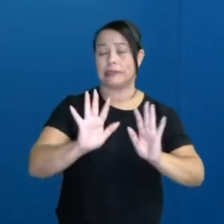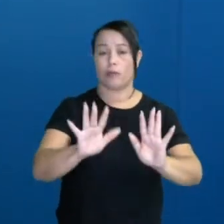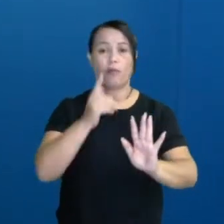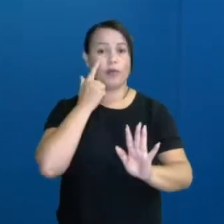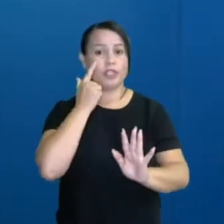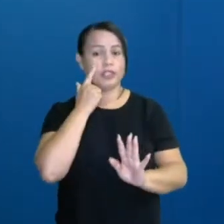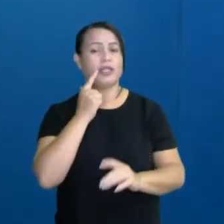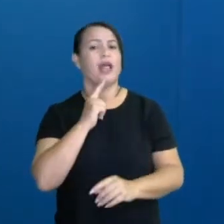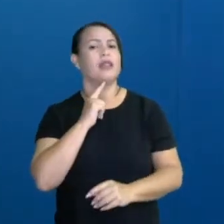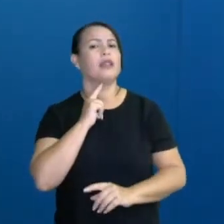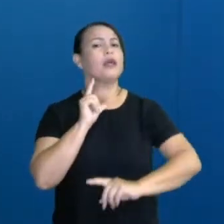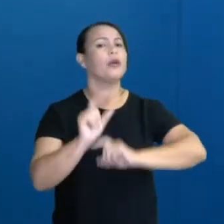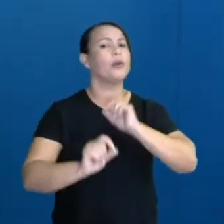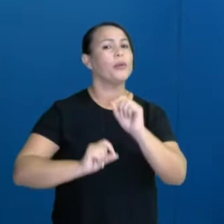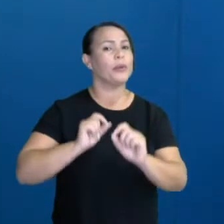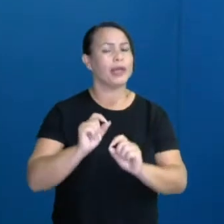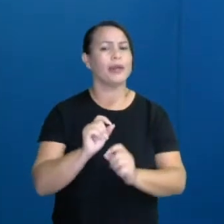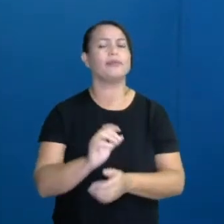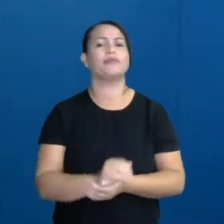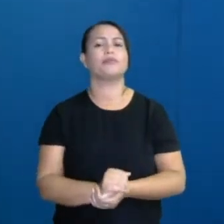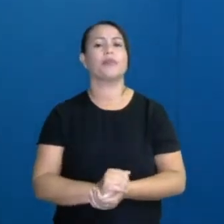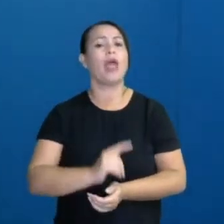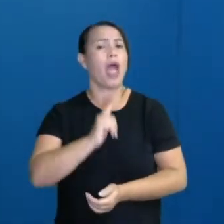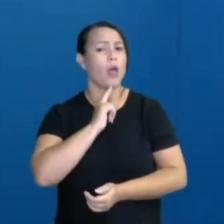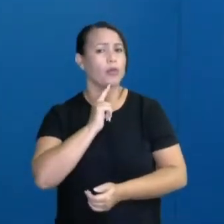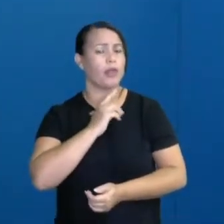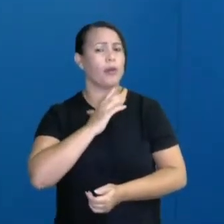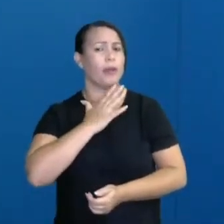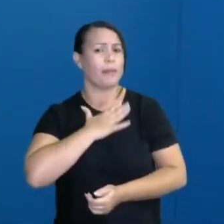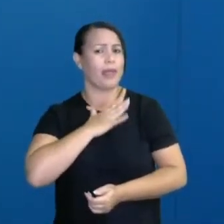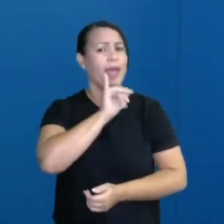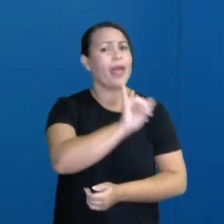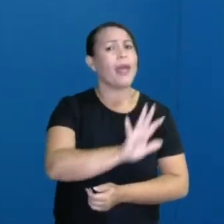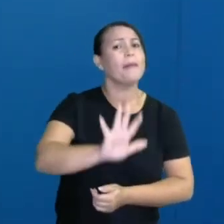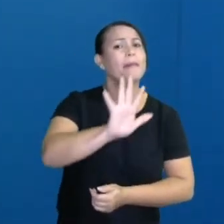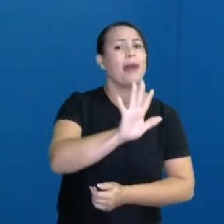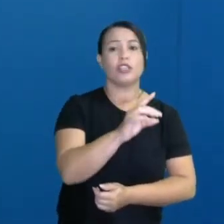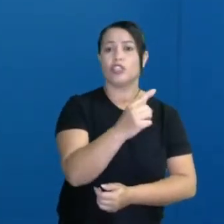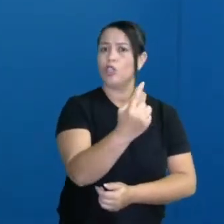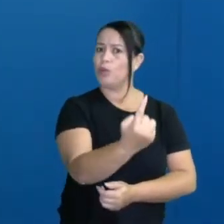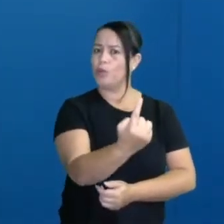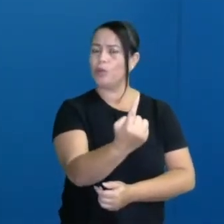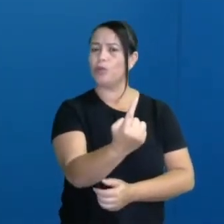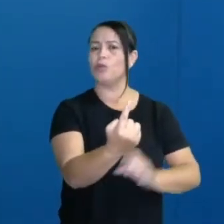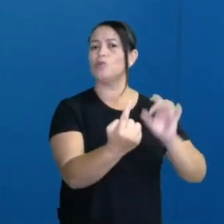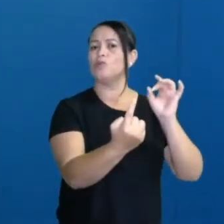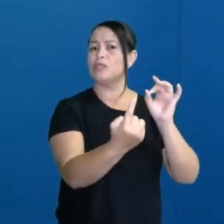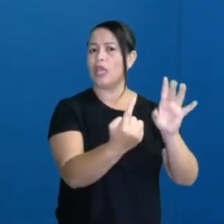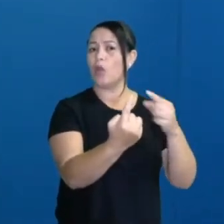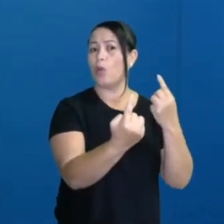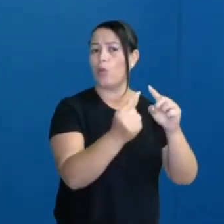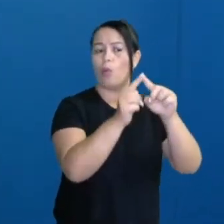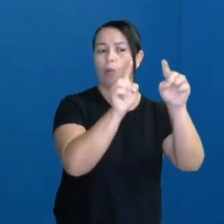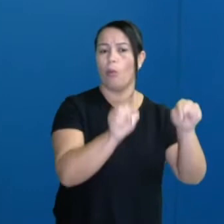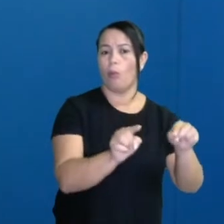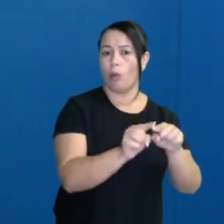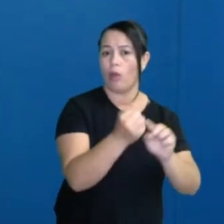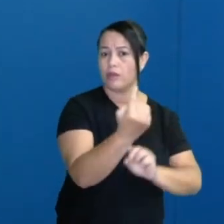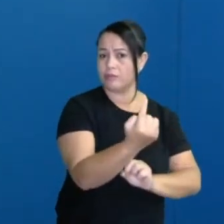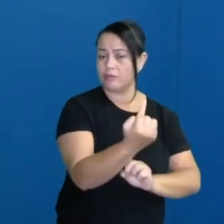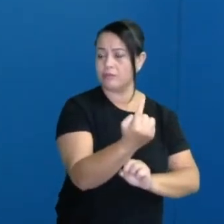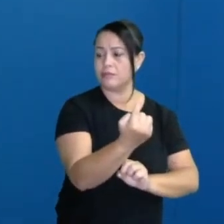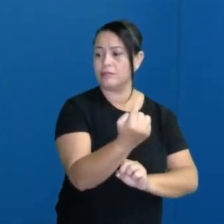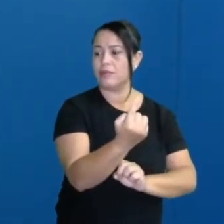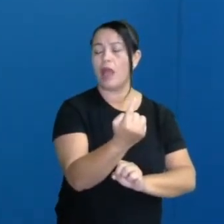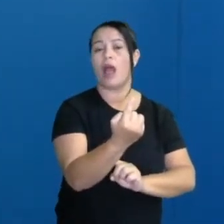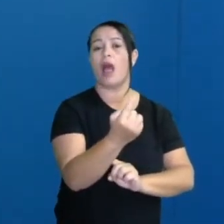ó, eu tenho o seguinte aqui. Eu tenho, na minha figura 1, eu tenho apenas um bloquinho, não é isso?